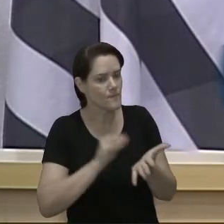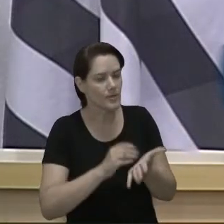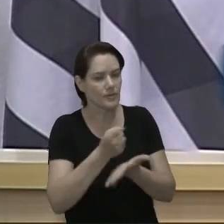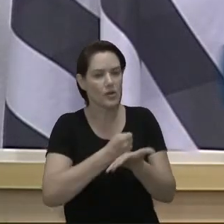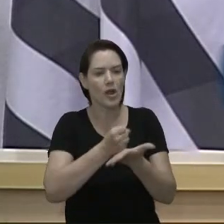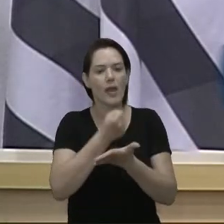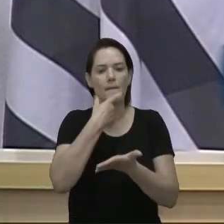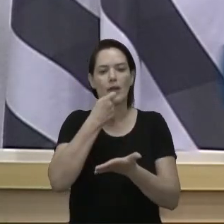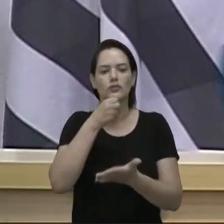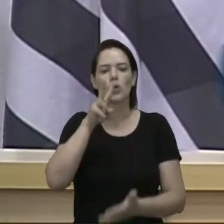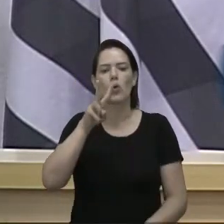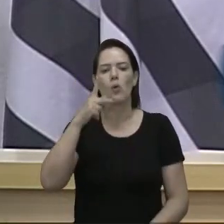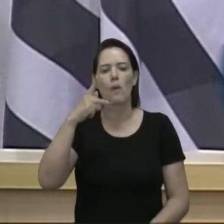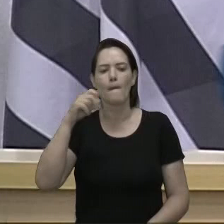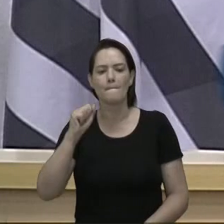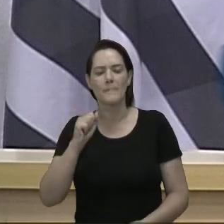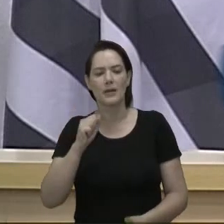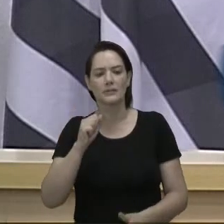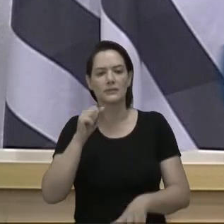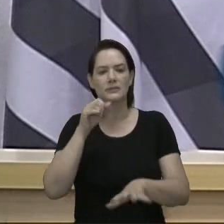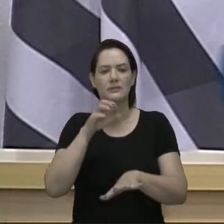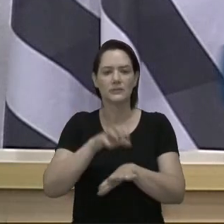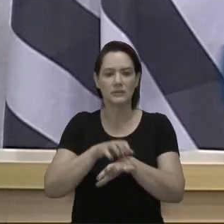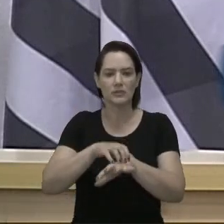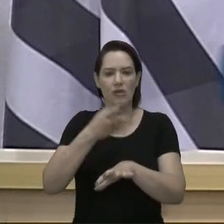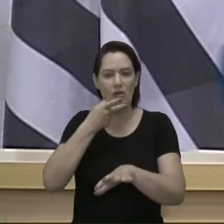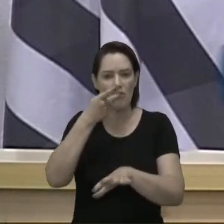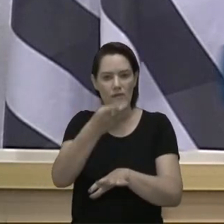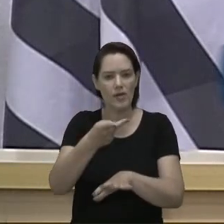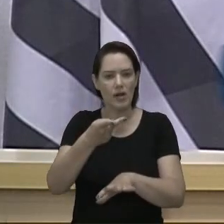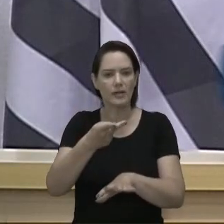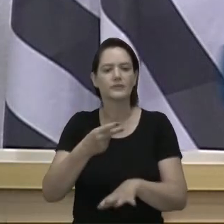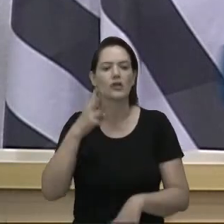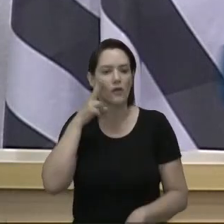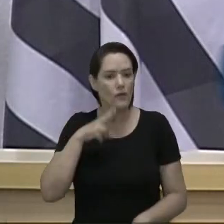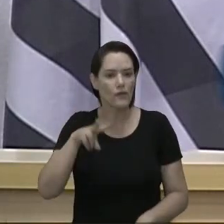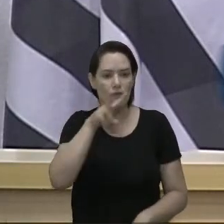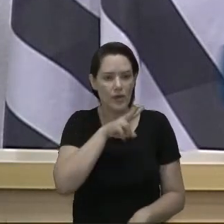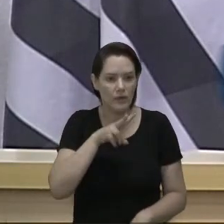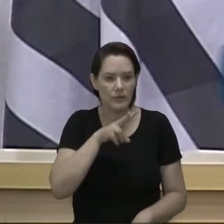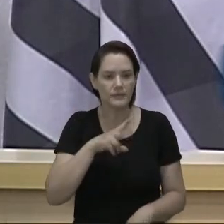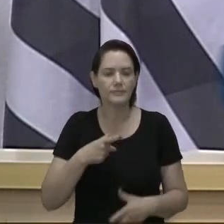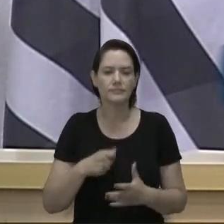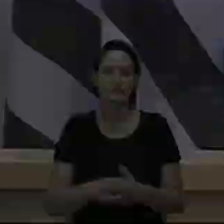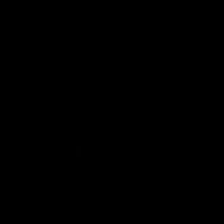UPA Central, eu fiz esse desafio no meu vídeo. É só passar pra gente que a gente vai verificar. E ninguém se pronunciou.